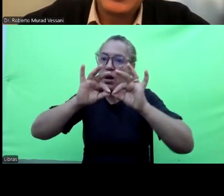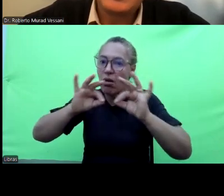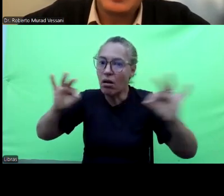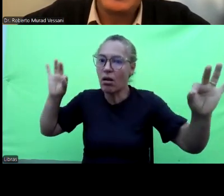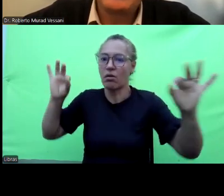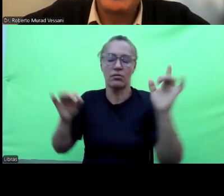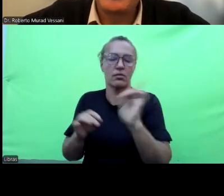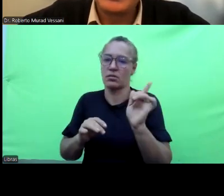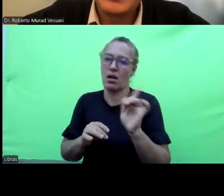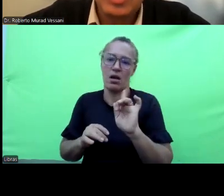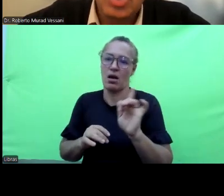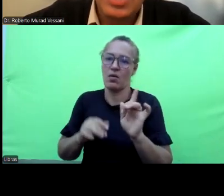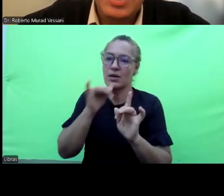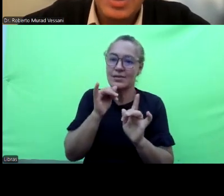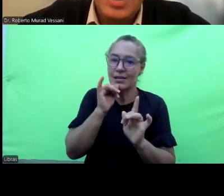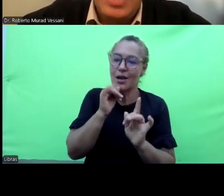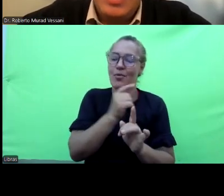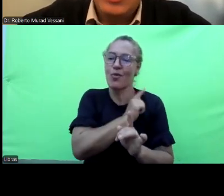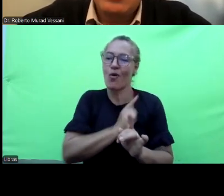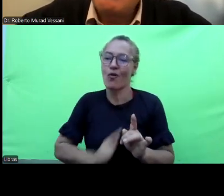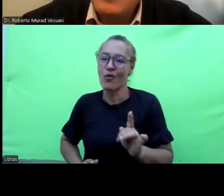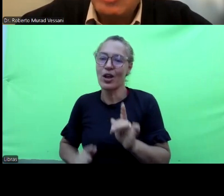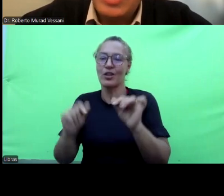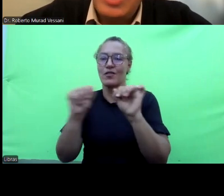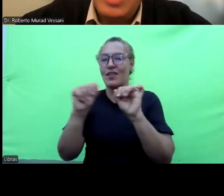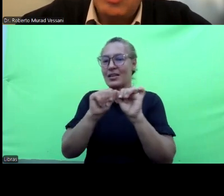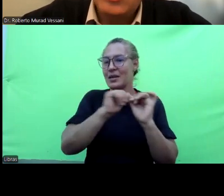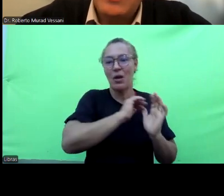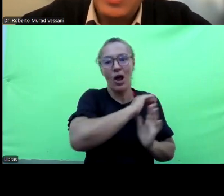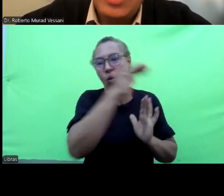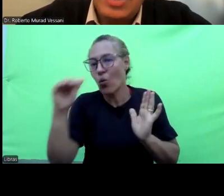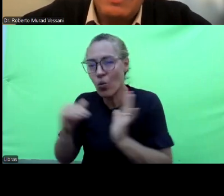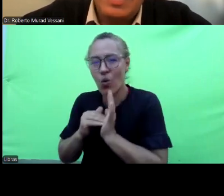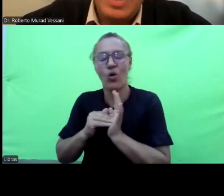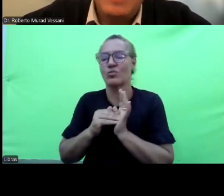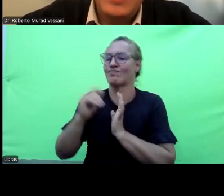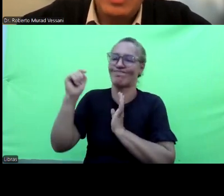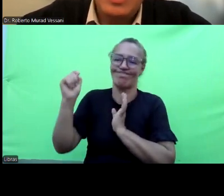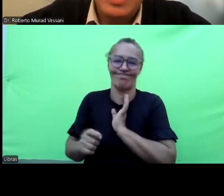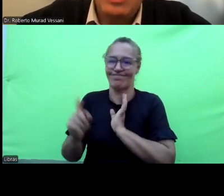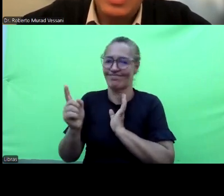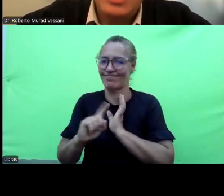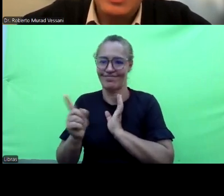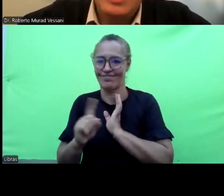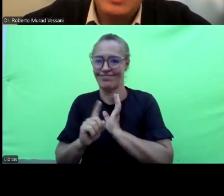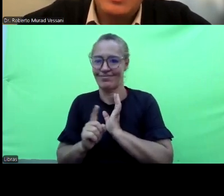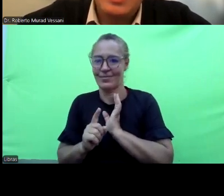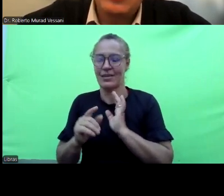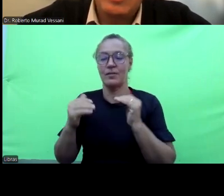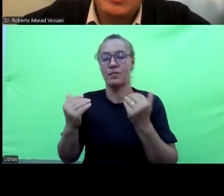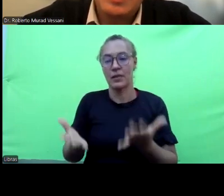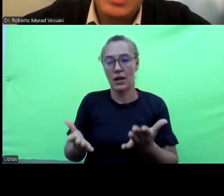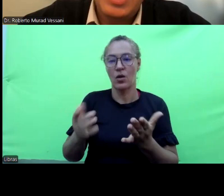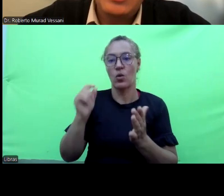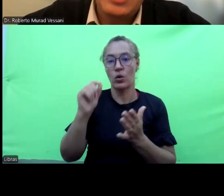programa de rastreamento para a população toda. Isso não seria custo efetivo, né? Então, o que a